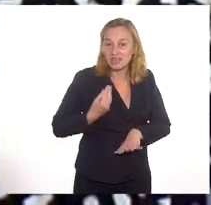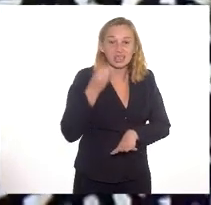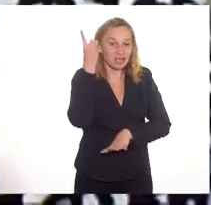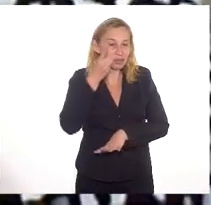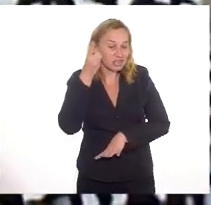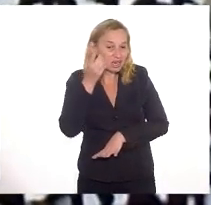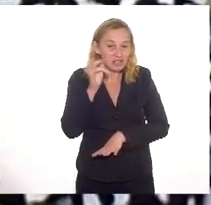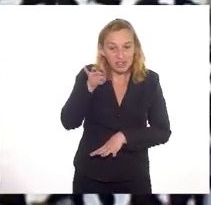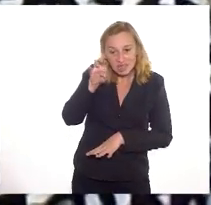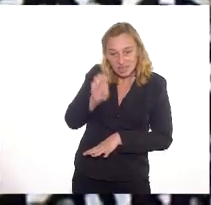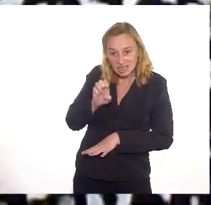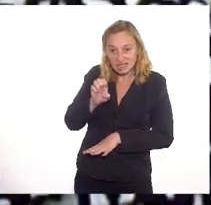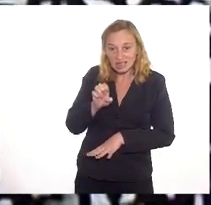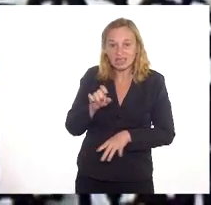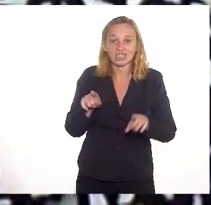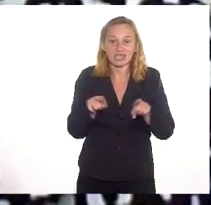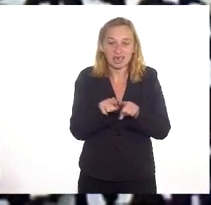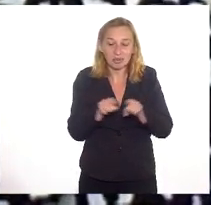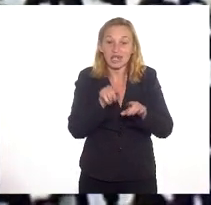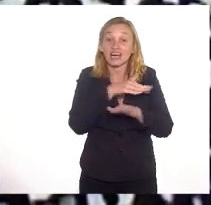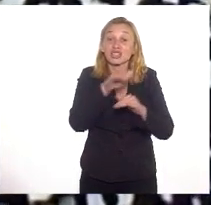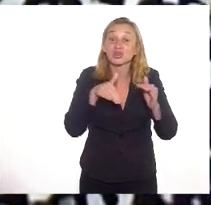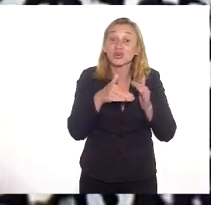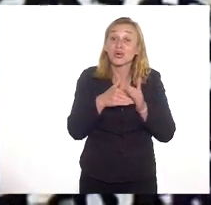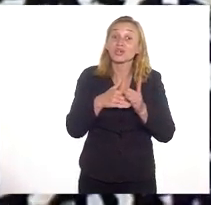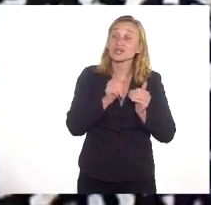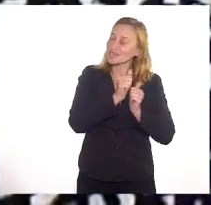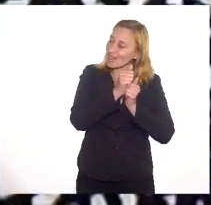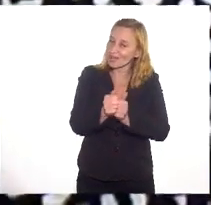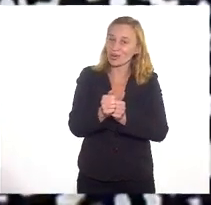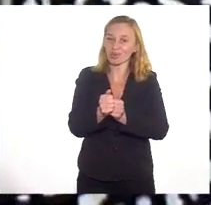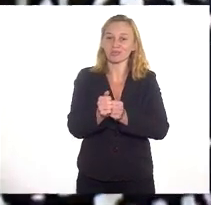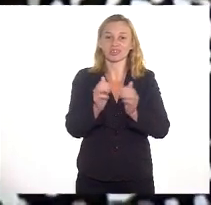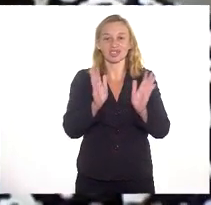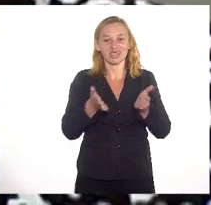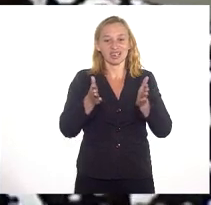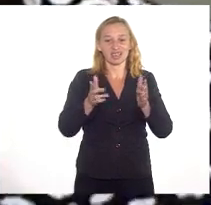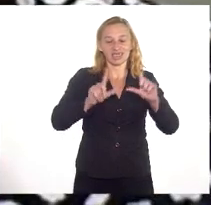deputada Franciane Mota e a todos aqueles que nos acompanham aqui